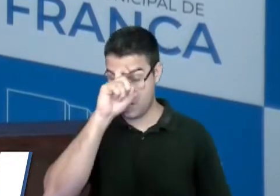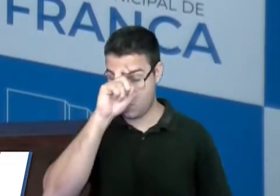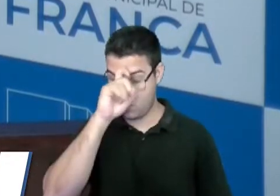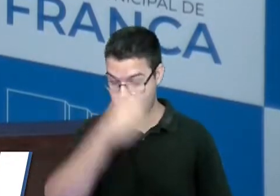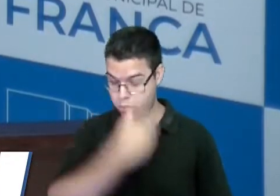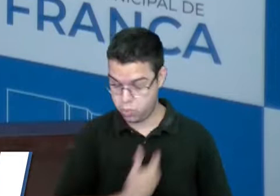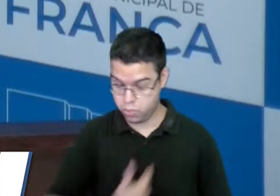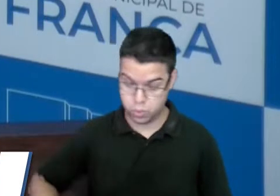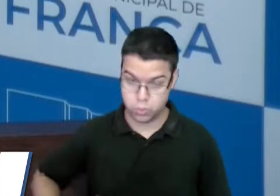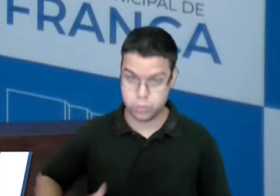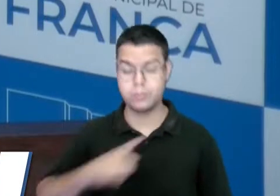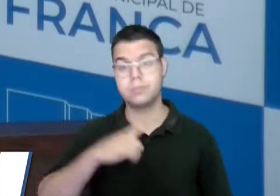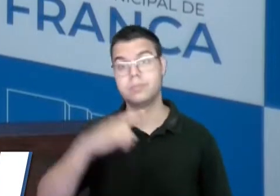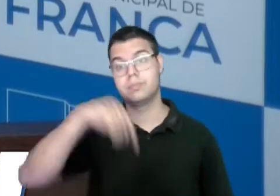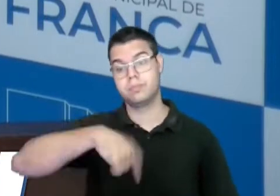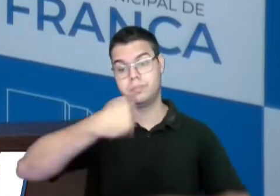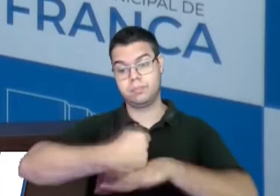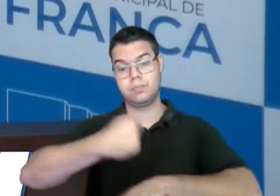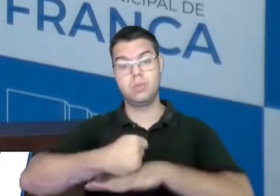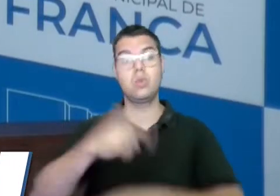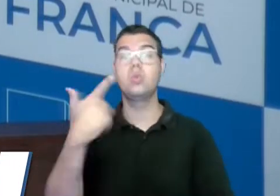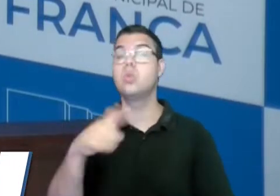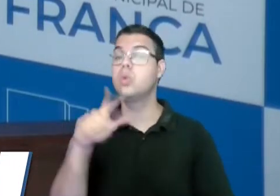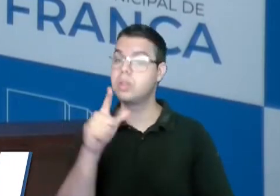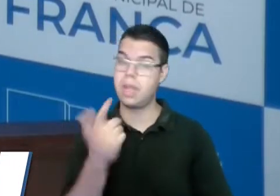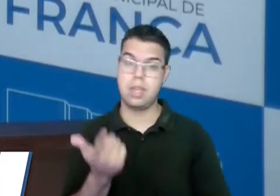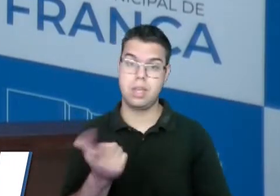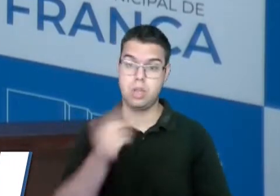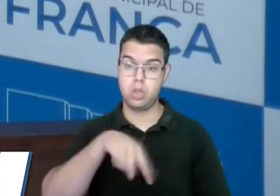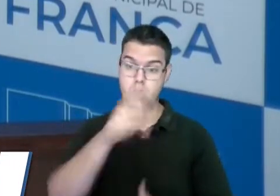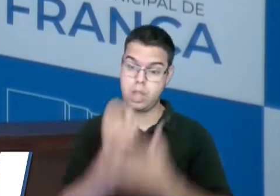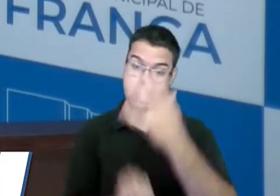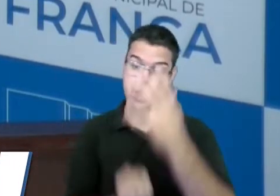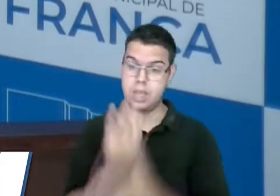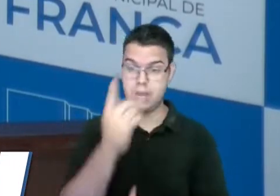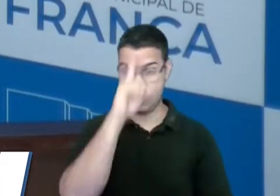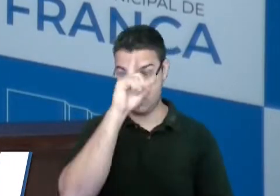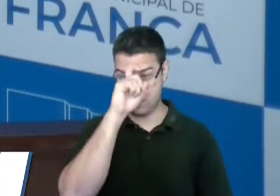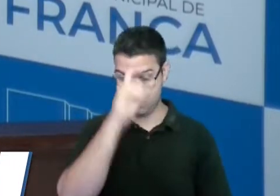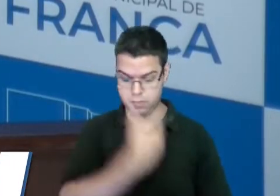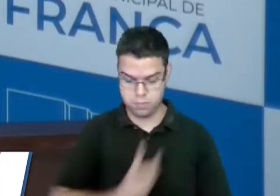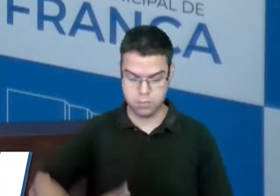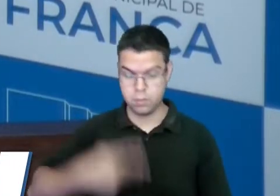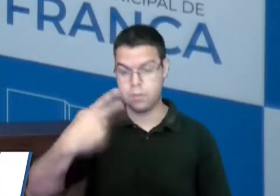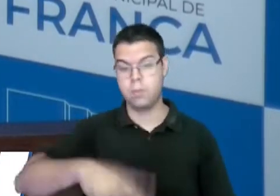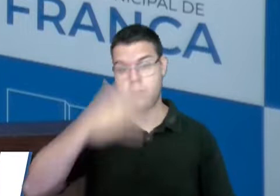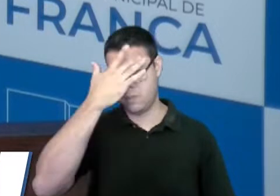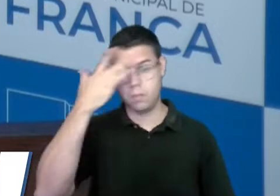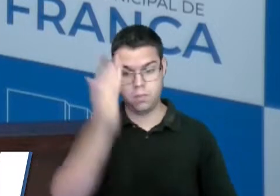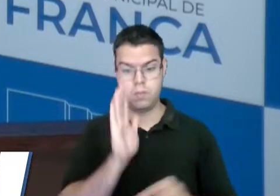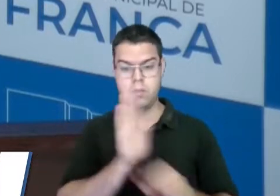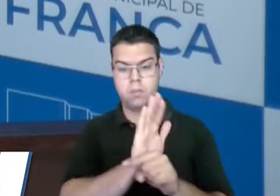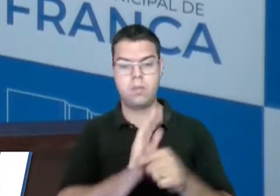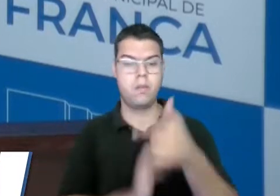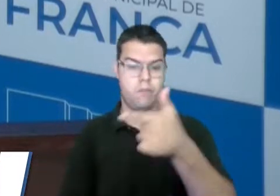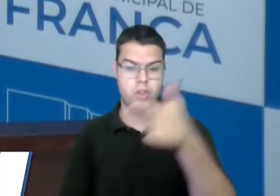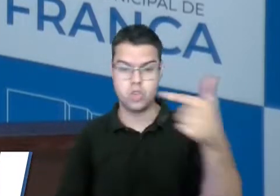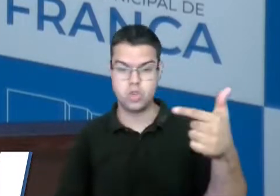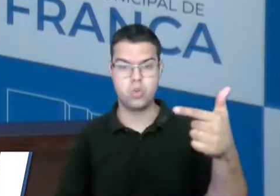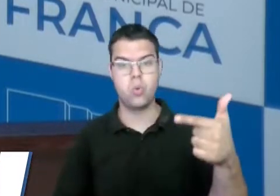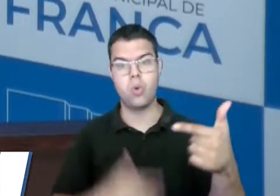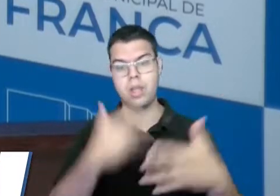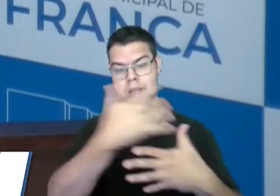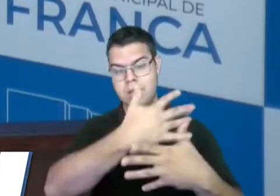a necessidade de criar um hospital para a nossa gente. De criar um hospital para essas 22 cidades, para fazer um atendimento